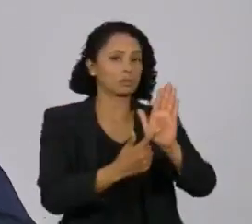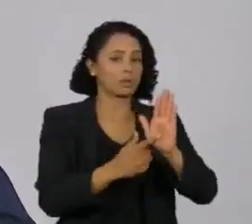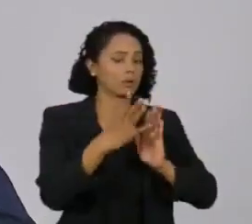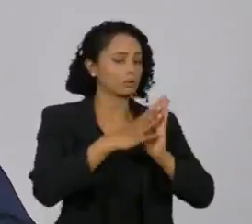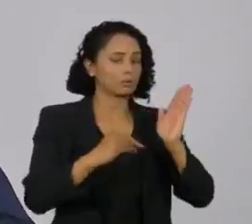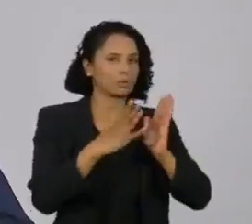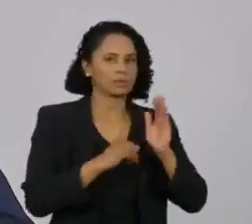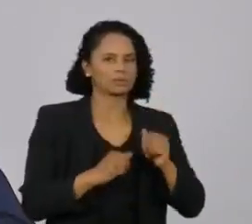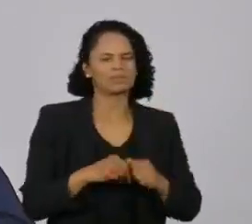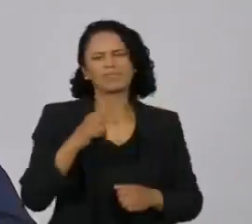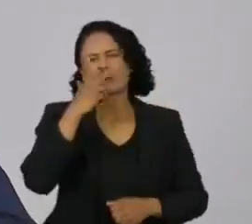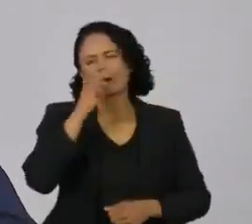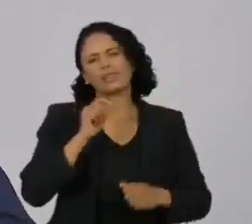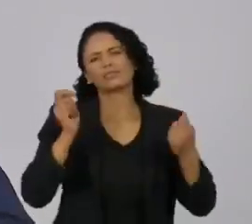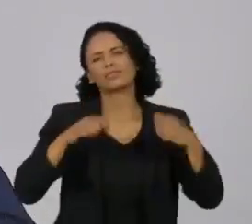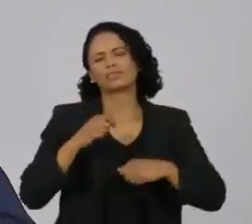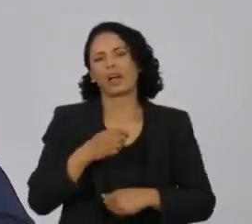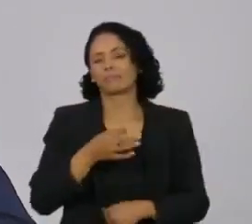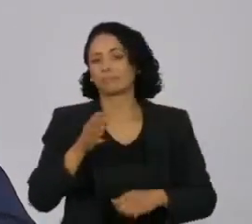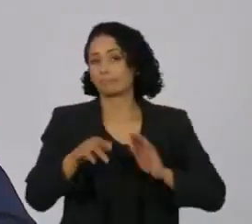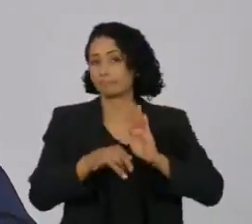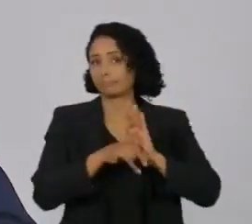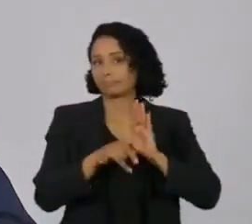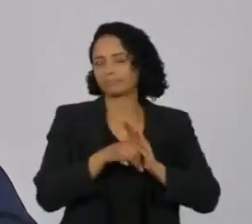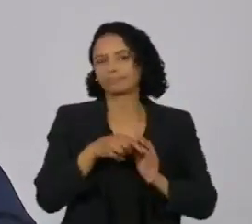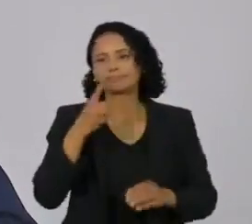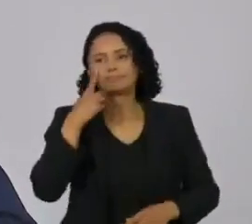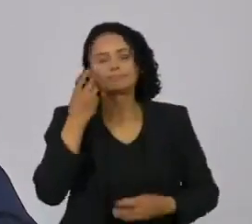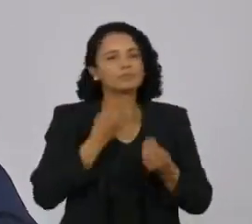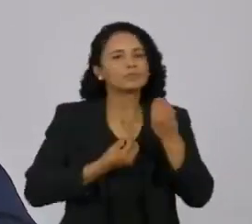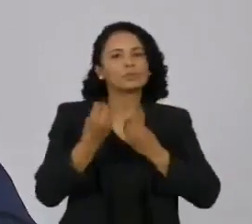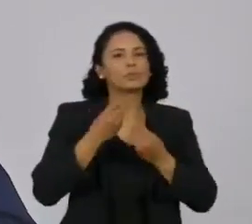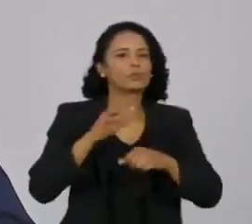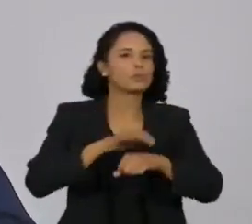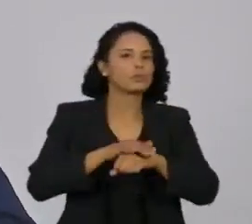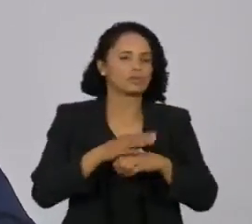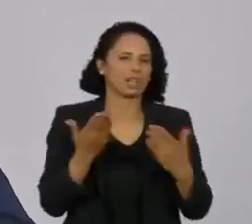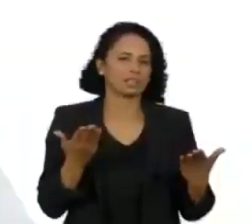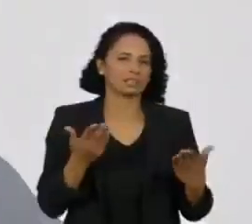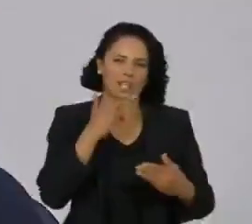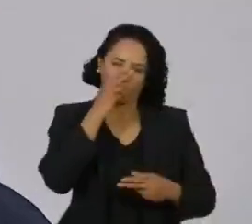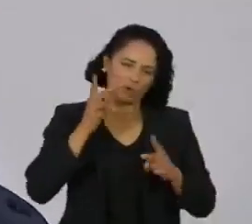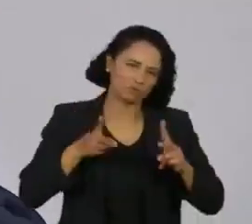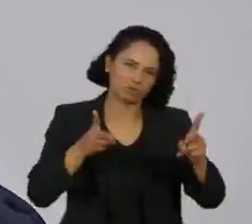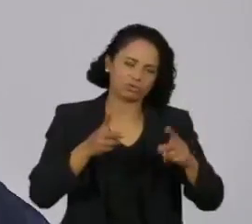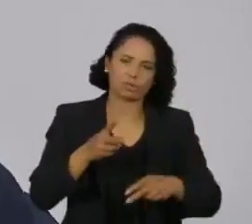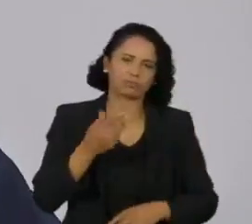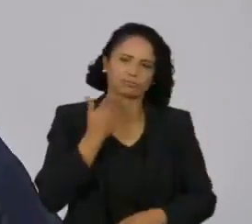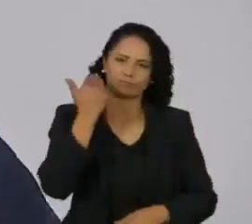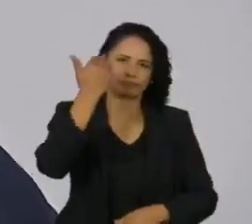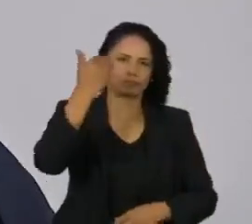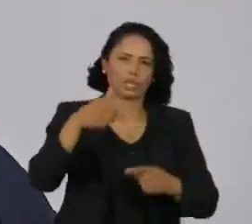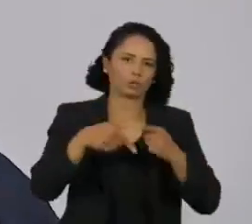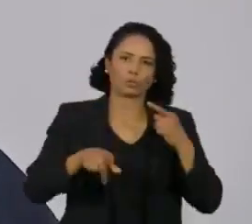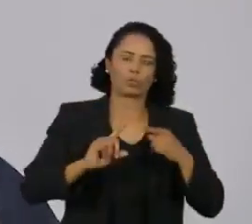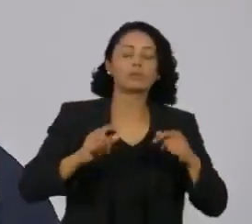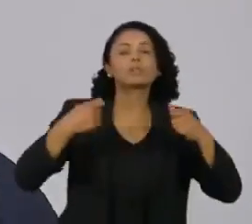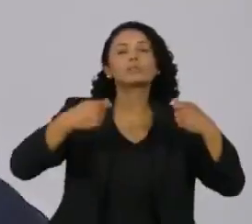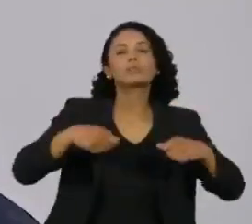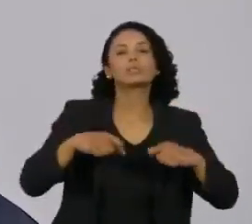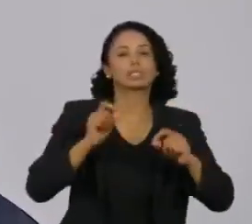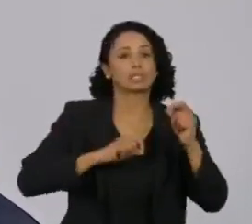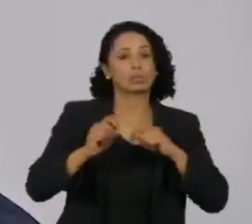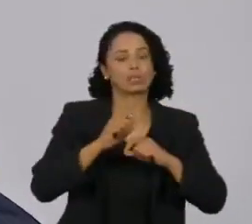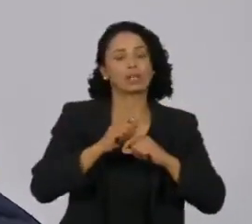dois, analisar. Agora, o que é fundamental mudar desse jeito que está, não dá para continuar. A questão central é tocar o dedo